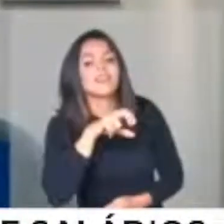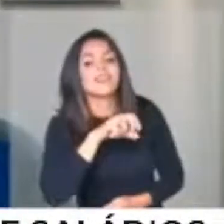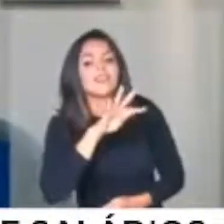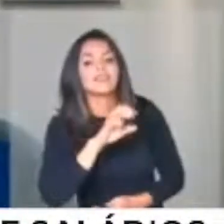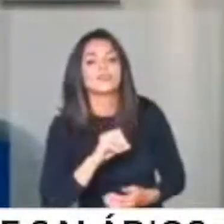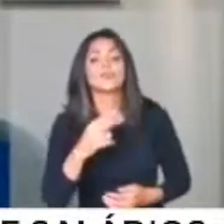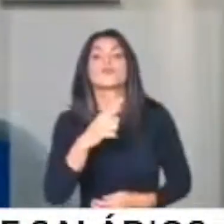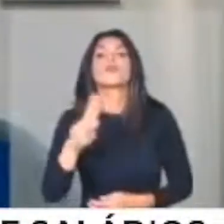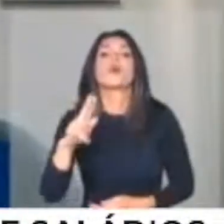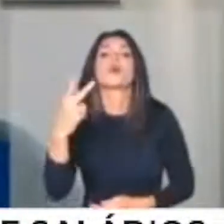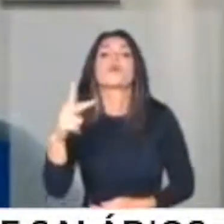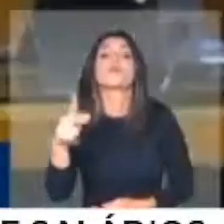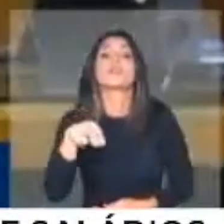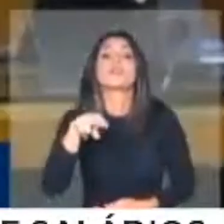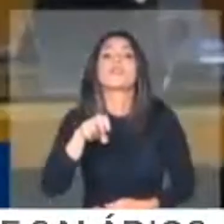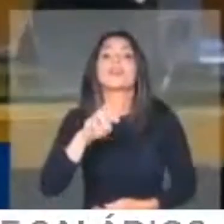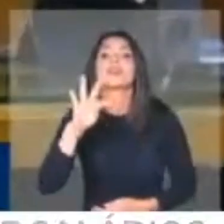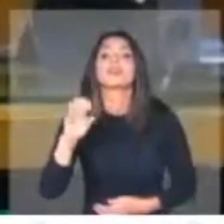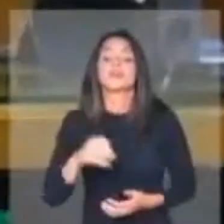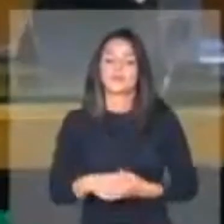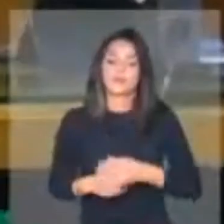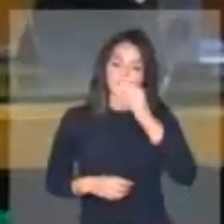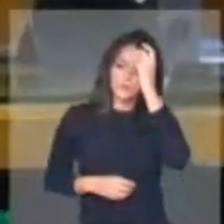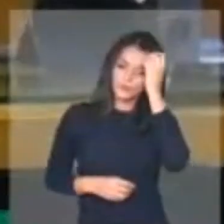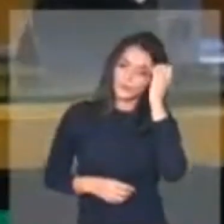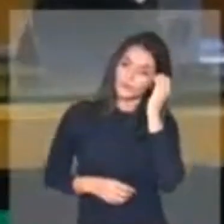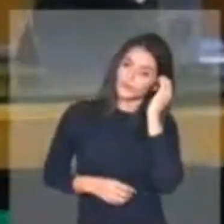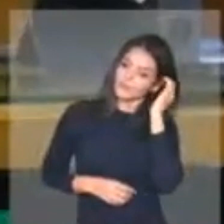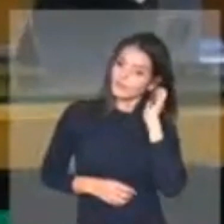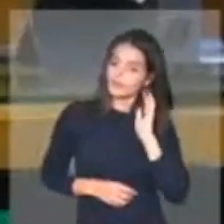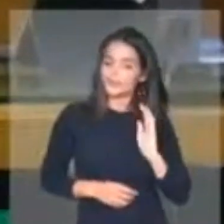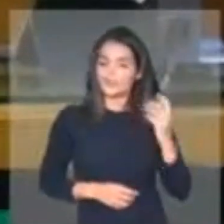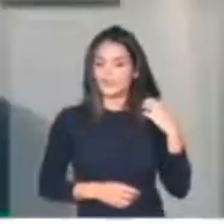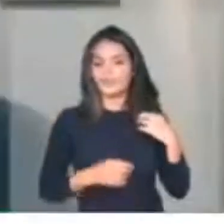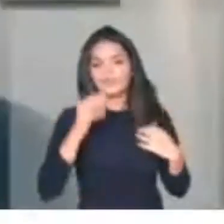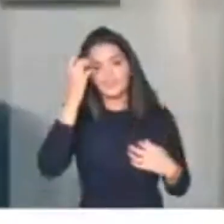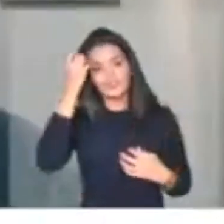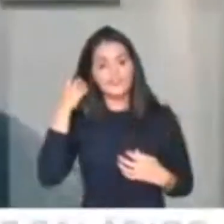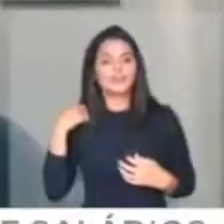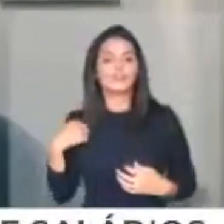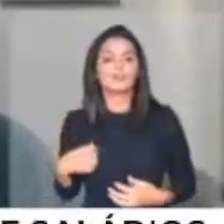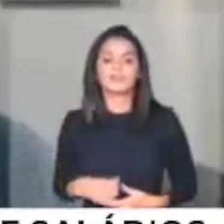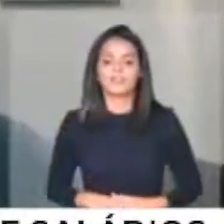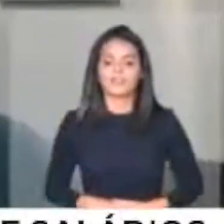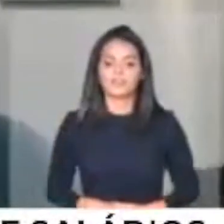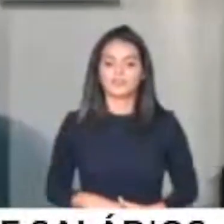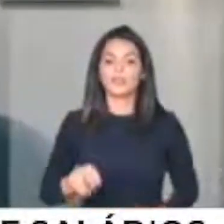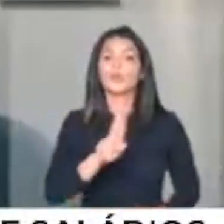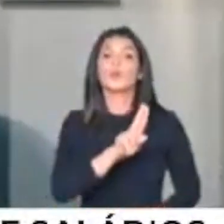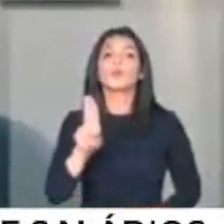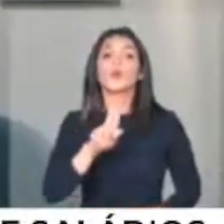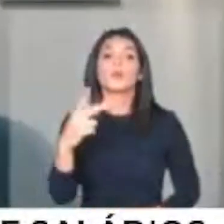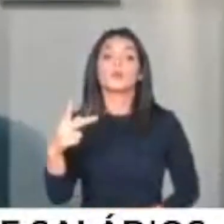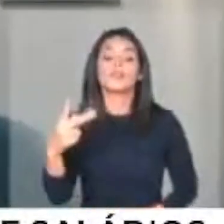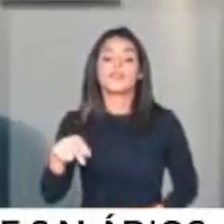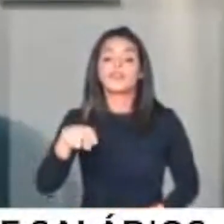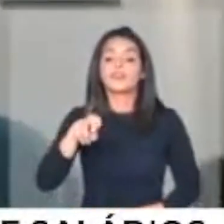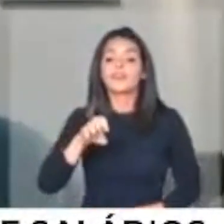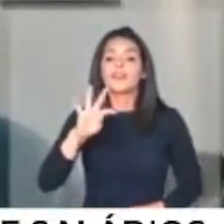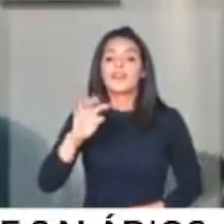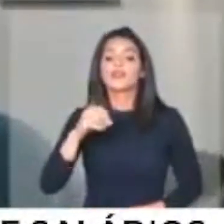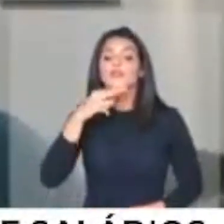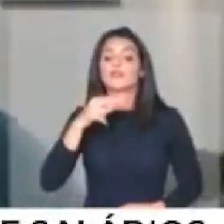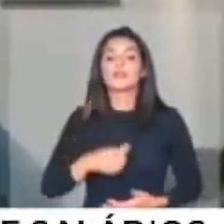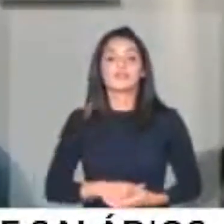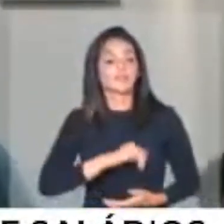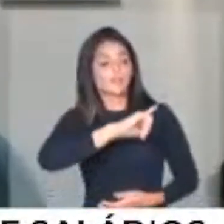Um minuto. Como é que é o nome do seu neto? Como é que é o nome do seu neto? Não, você desligou o som. Qual é o nome dele? É o